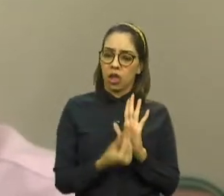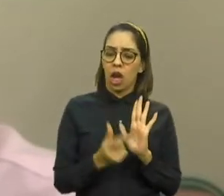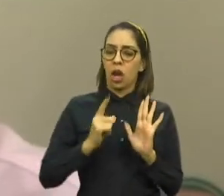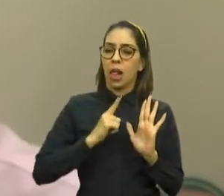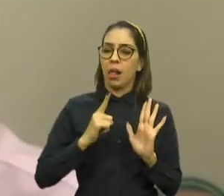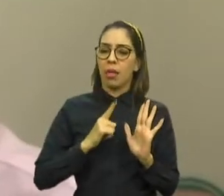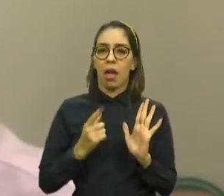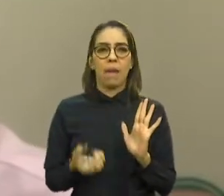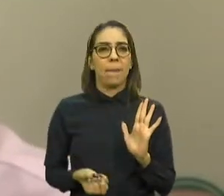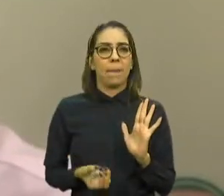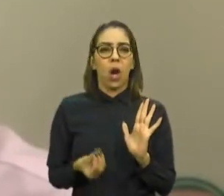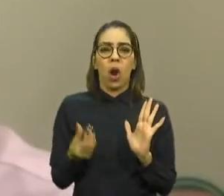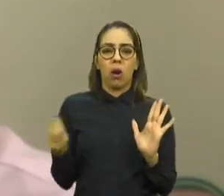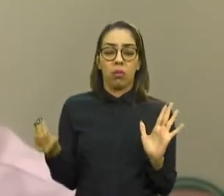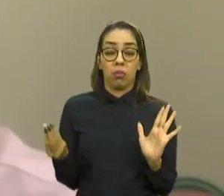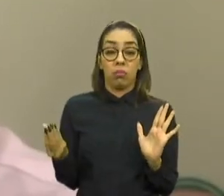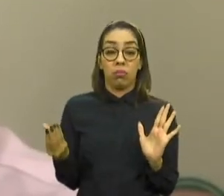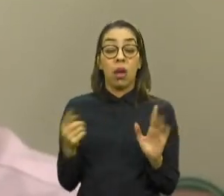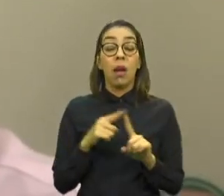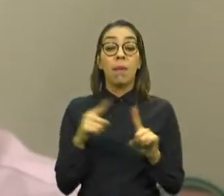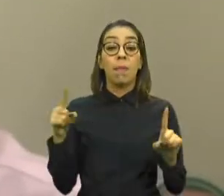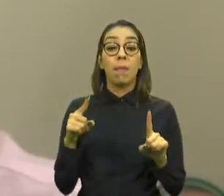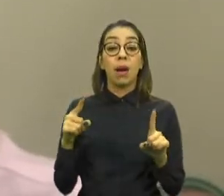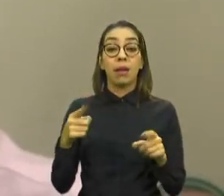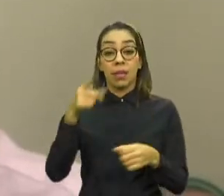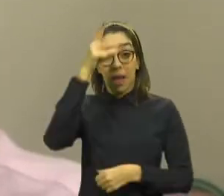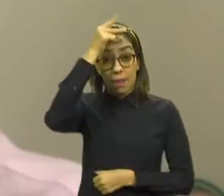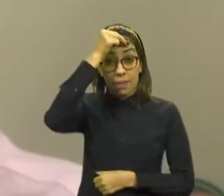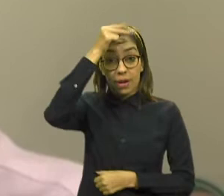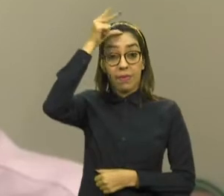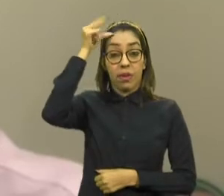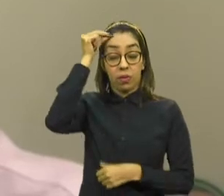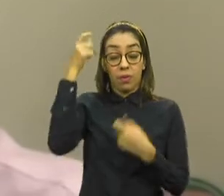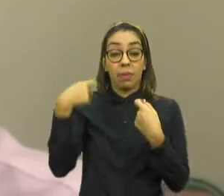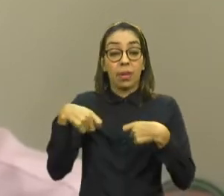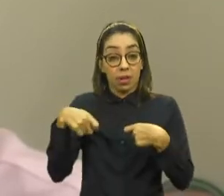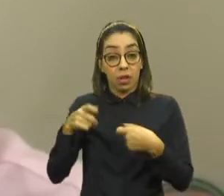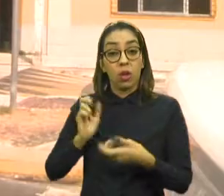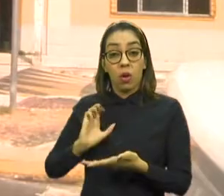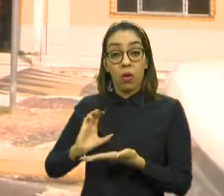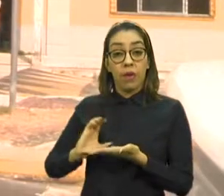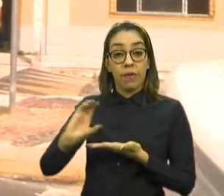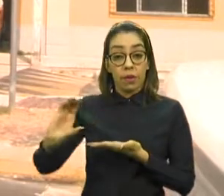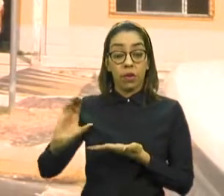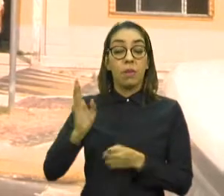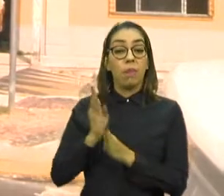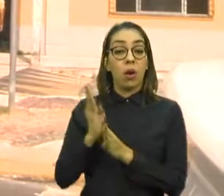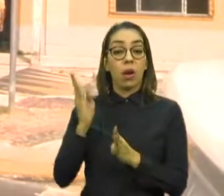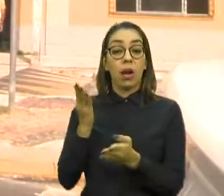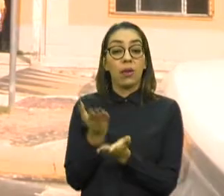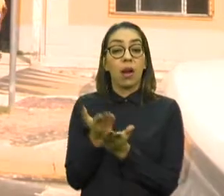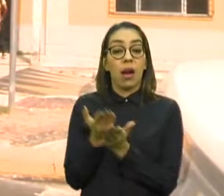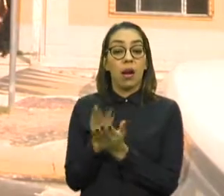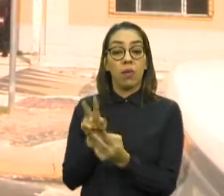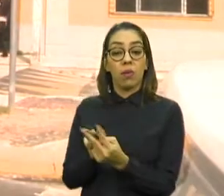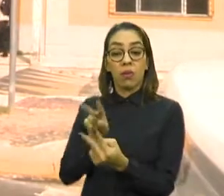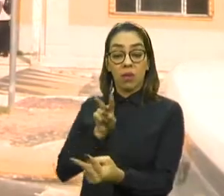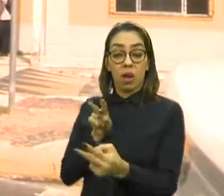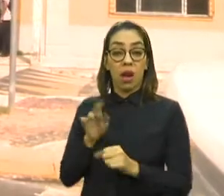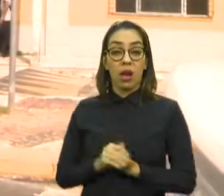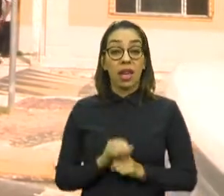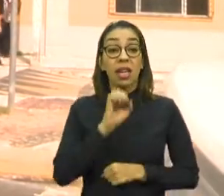as prefeituras tiveram de fazer investimentos em tecnologia para as aulas online e quem não aplicou a verba para esse